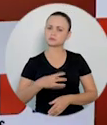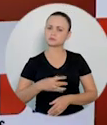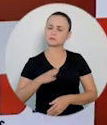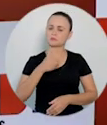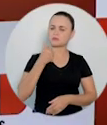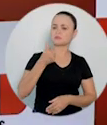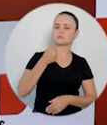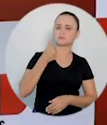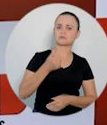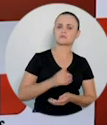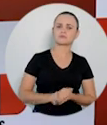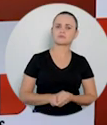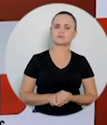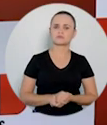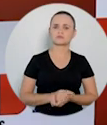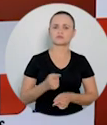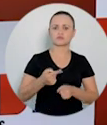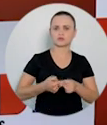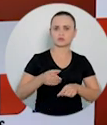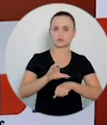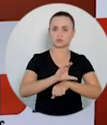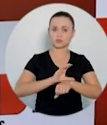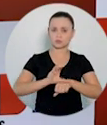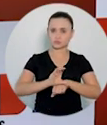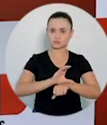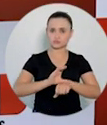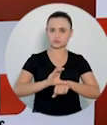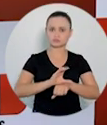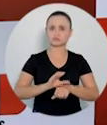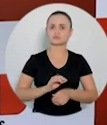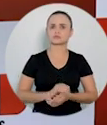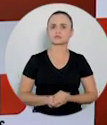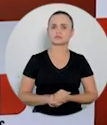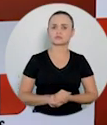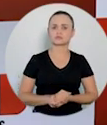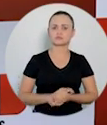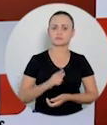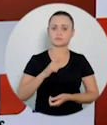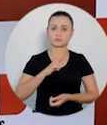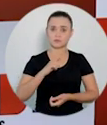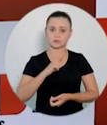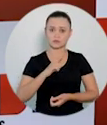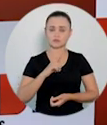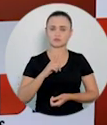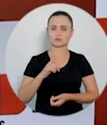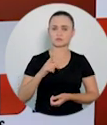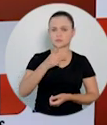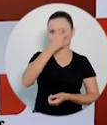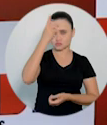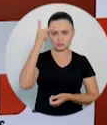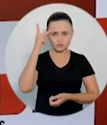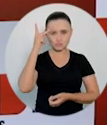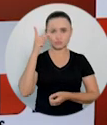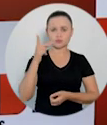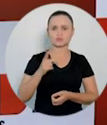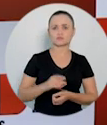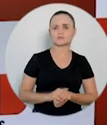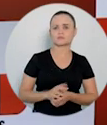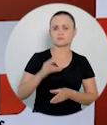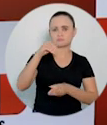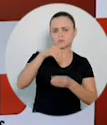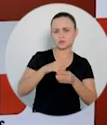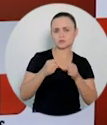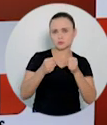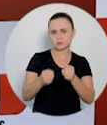pública surgiram vários encaminhamentos, como a constituição de uma comissão composta por membros do poder público e da sociedade